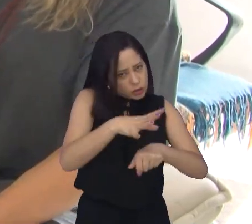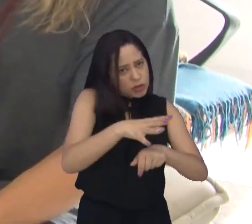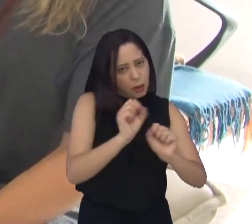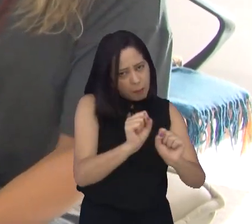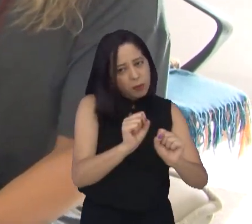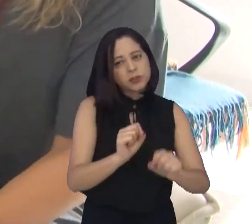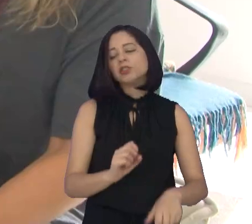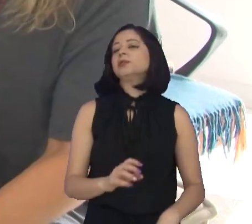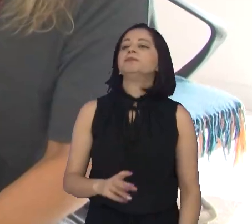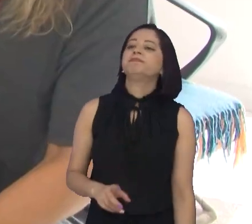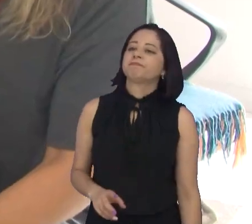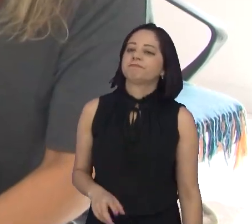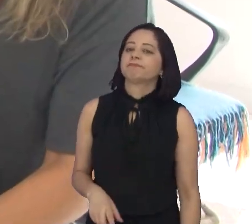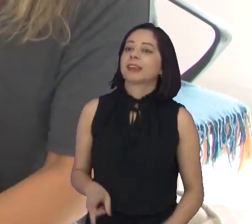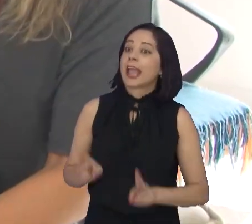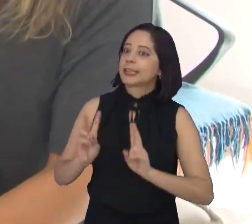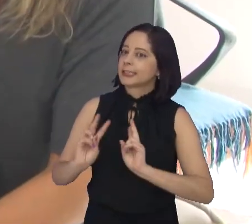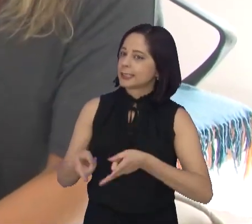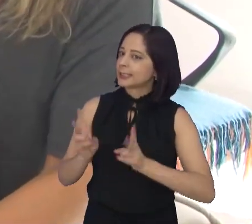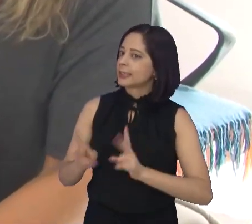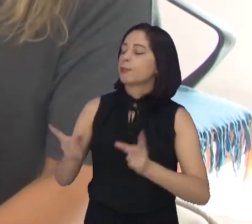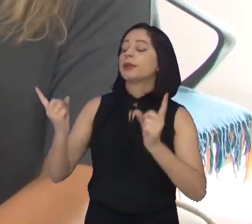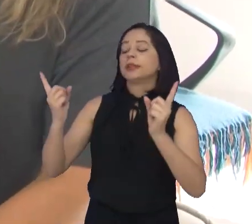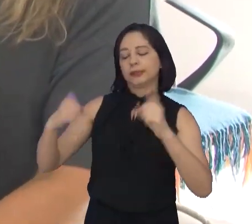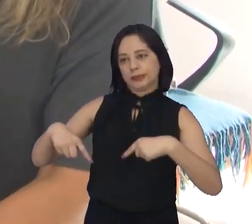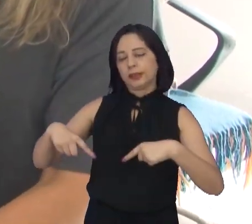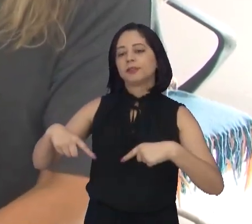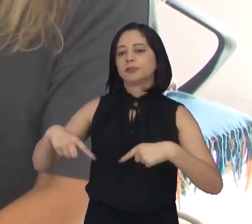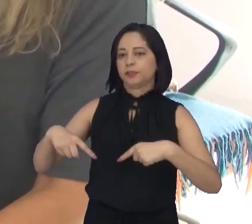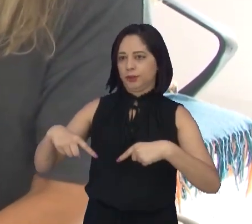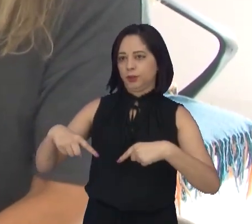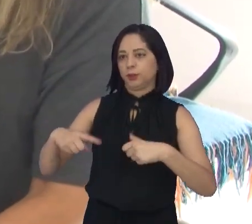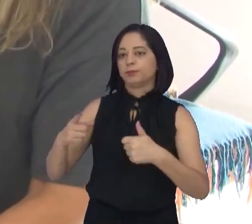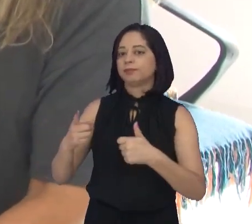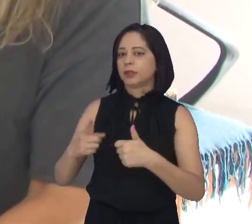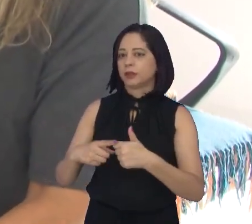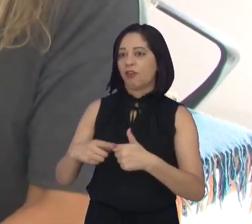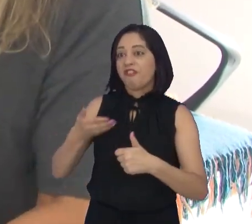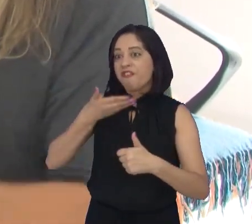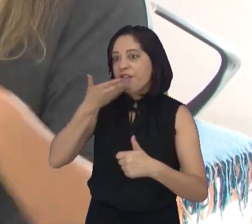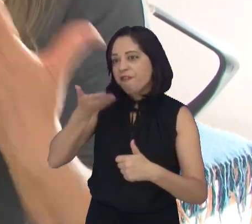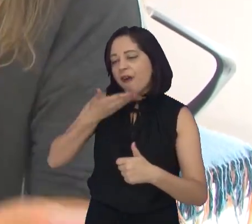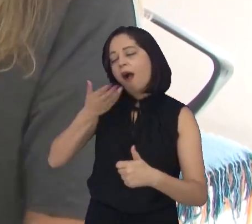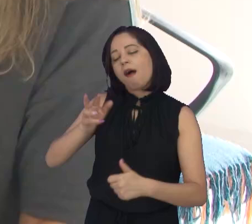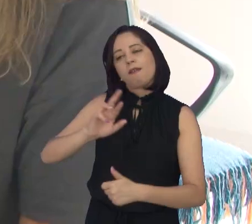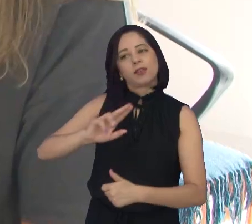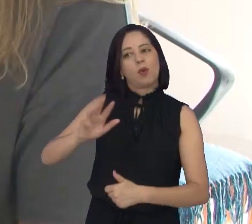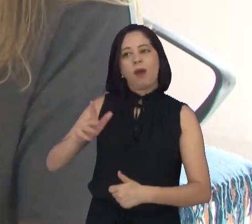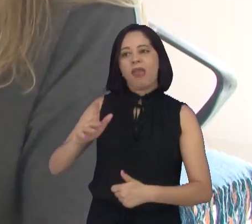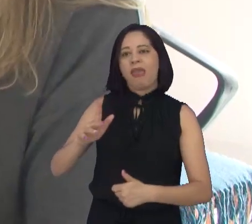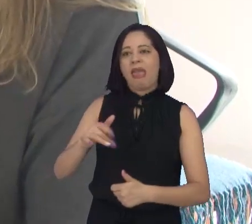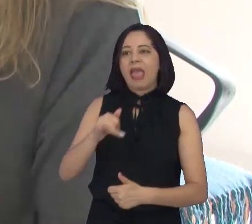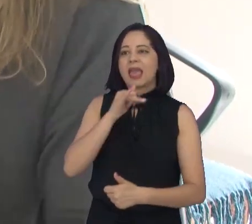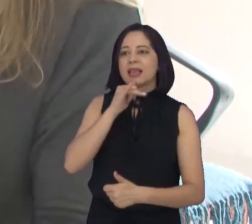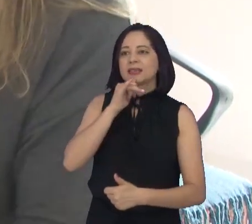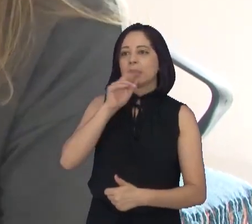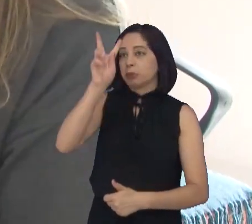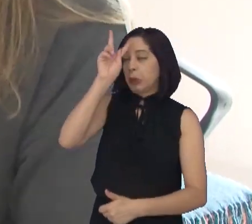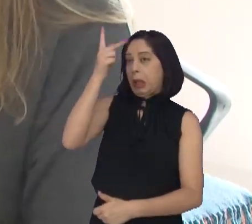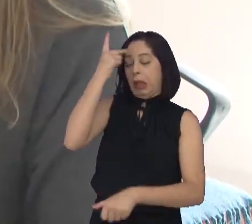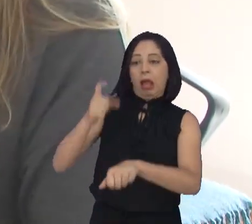É sempre um desafio, então eu acho que esse é um ponto inicial, não é uma coisa fácil, de um dia para o outro eu